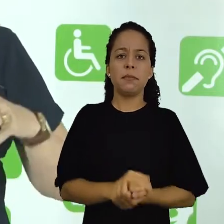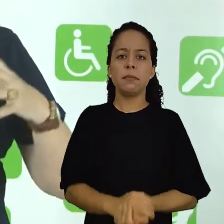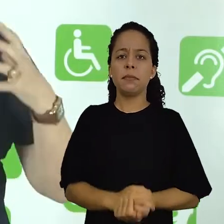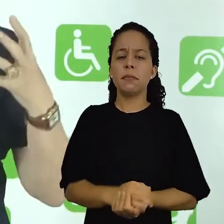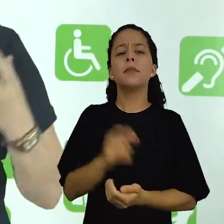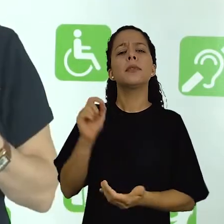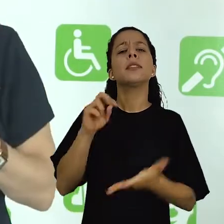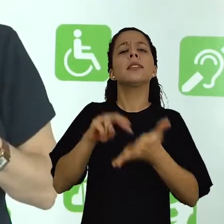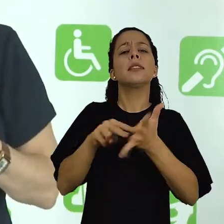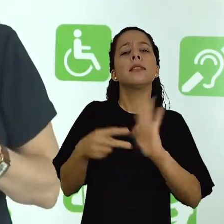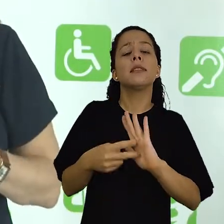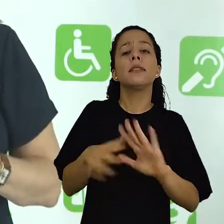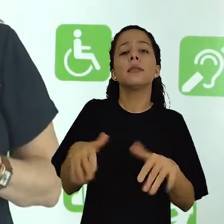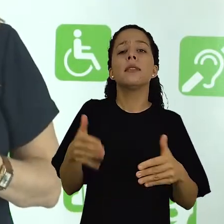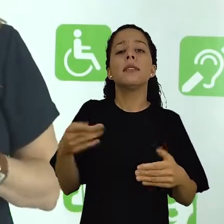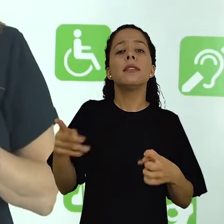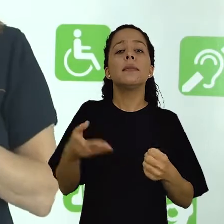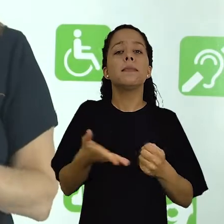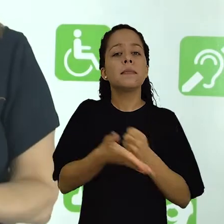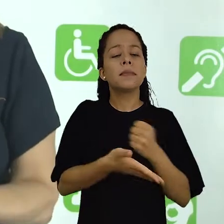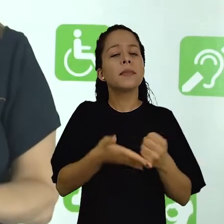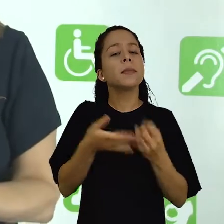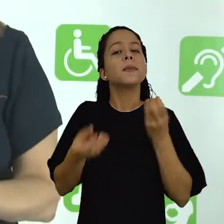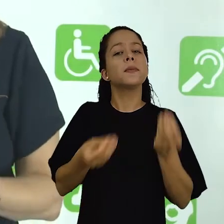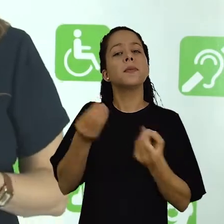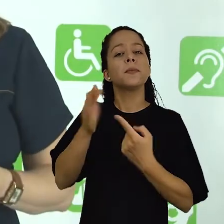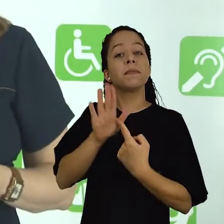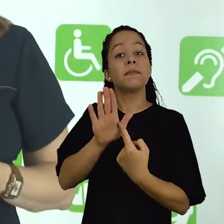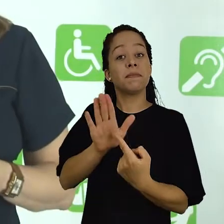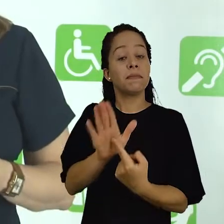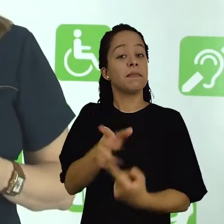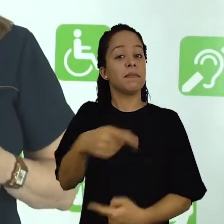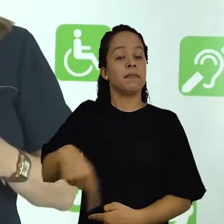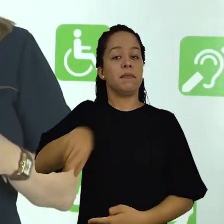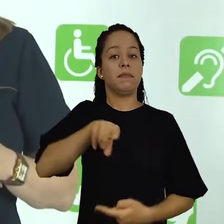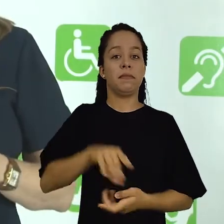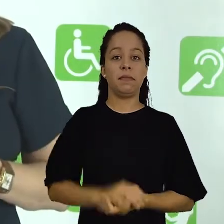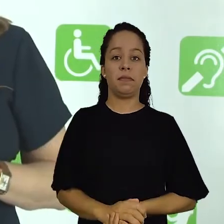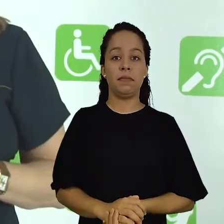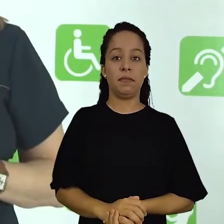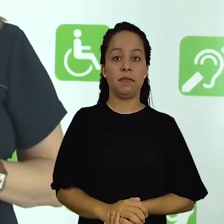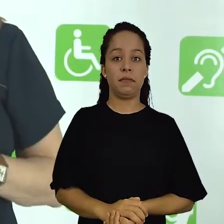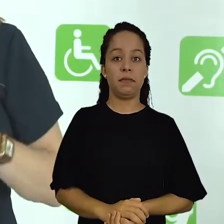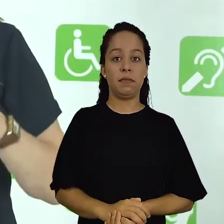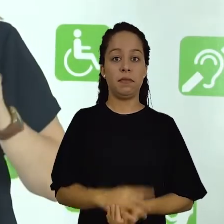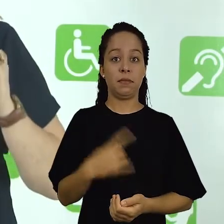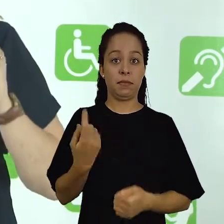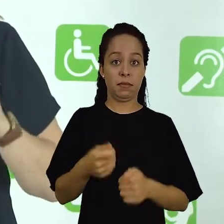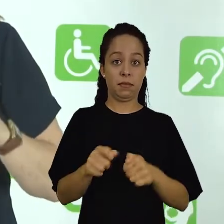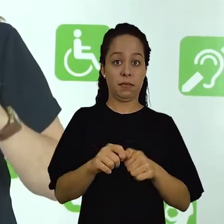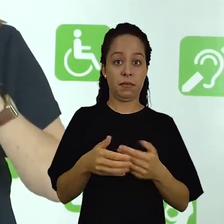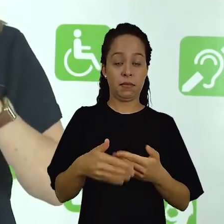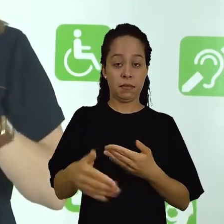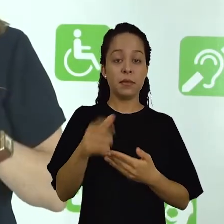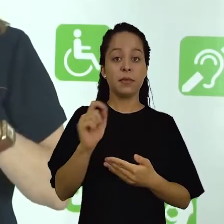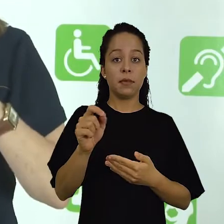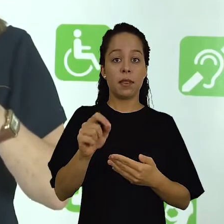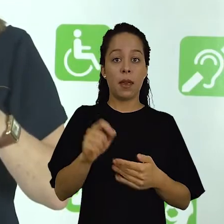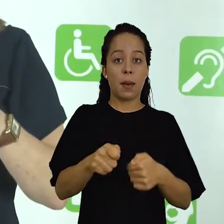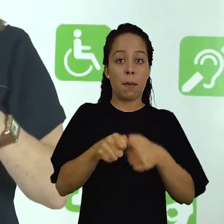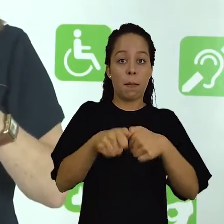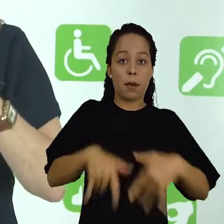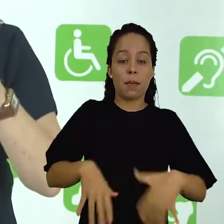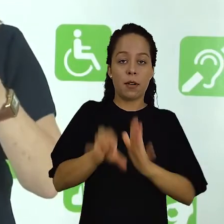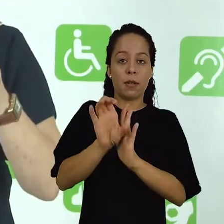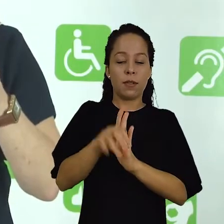qual o embasamento e como ela será apresentada a vocês. Nós faremos isso por meio de um mapa conceitual